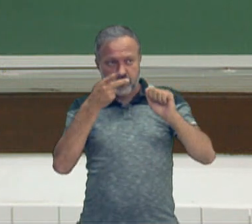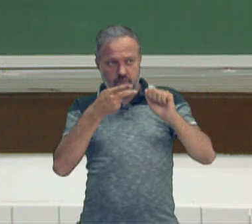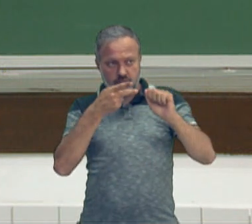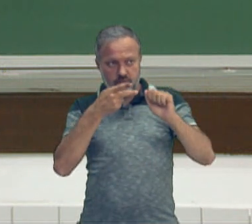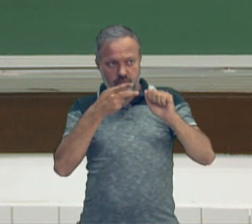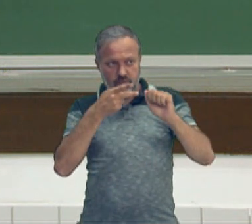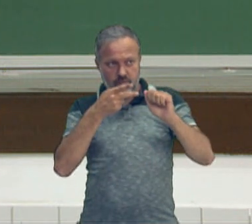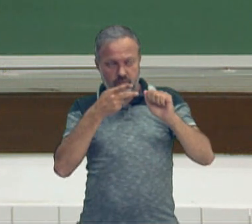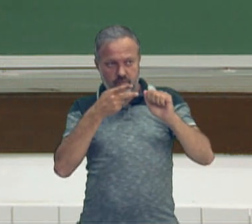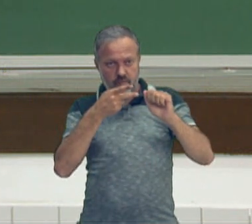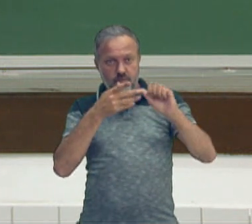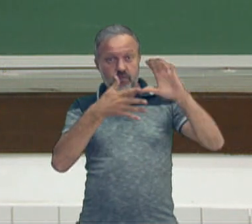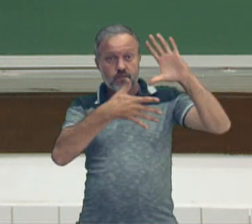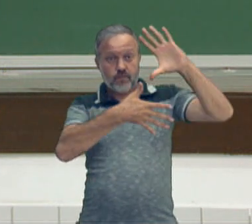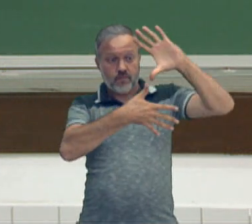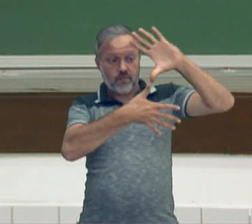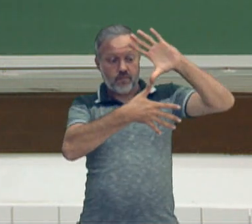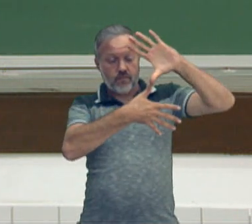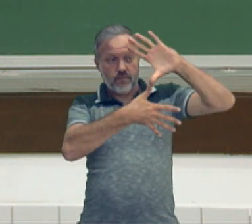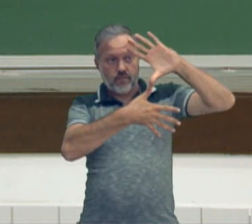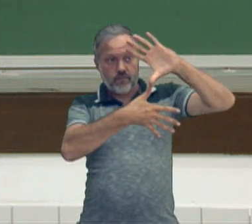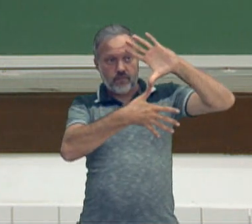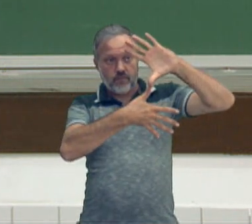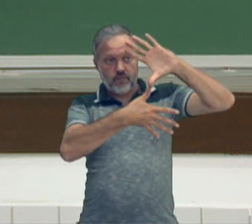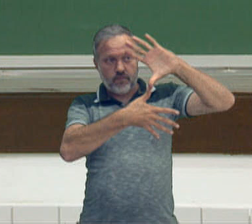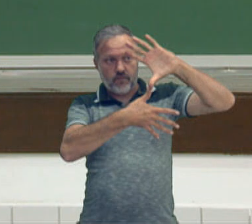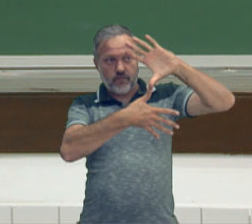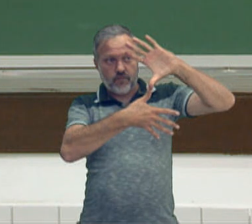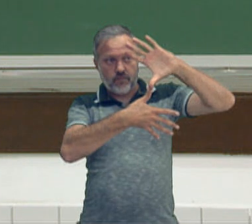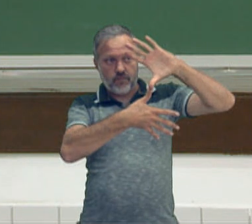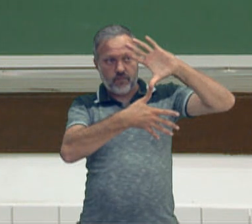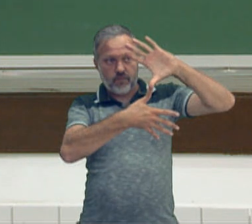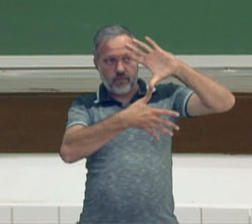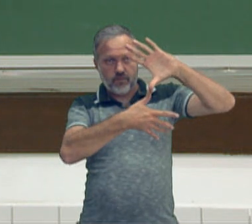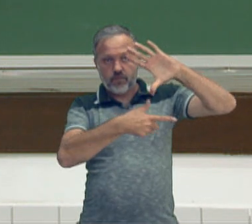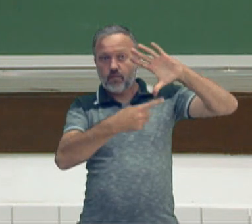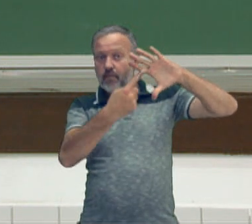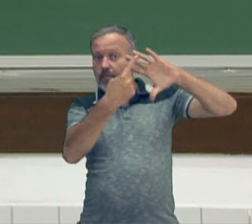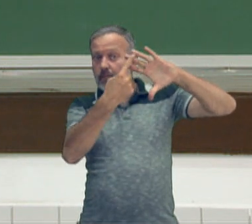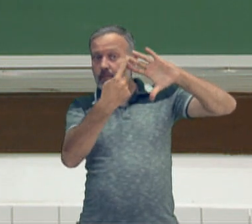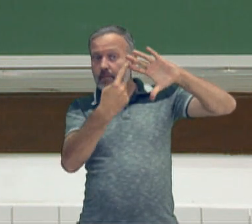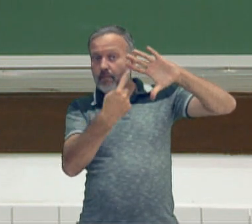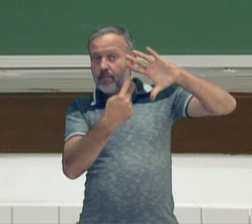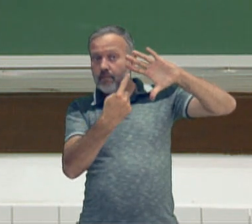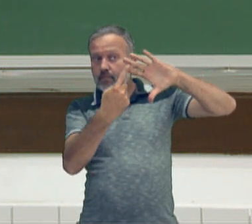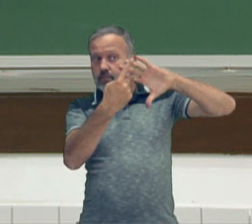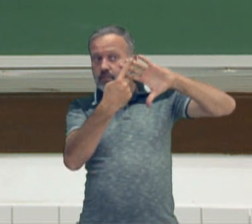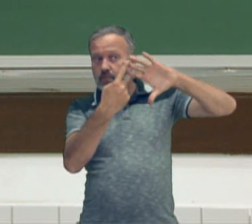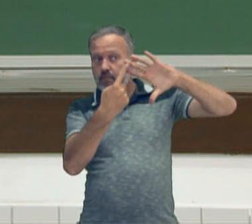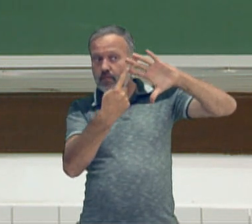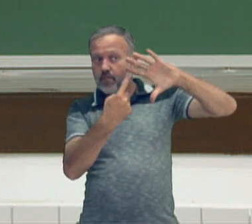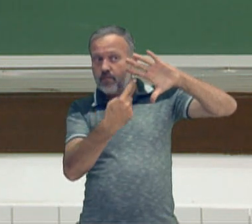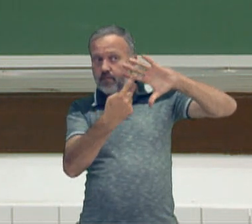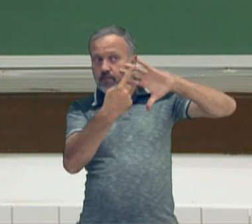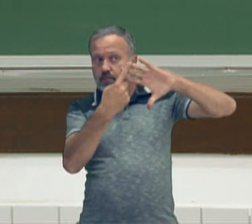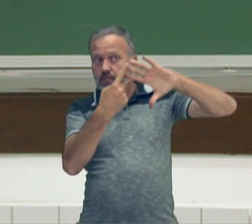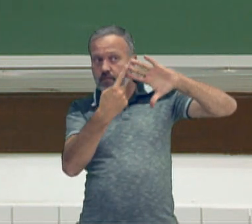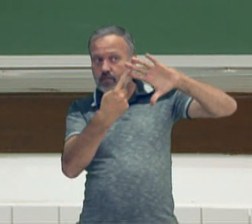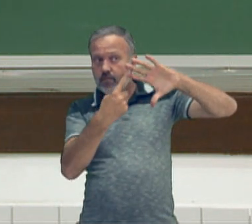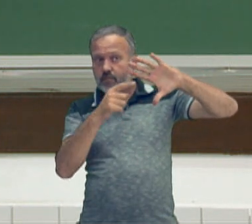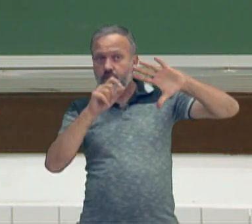ali do mapa, e naquele mapa do continente americano, ele mencionava ali a relação